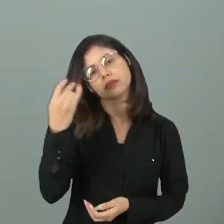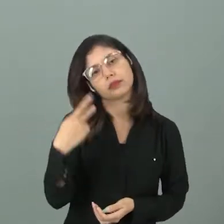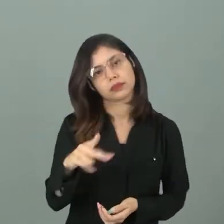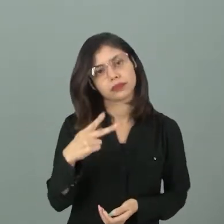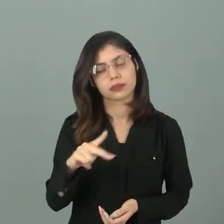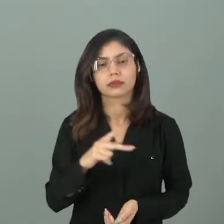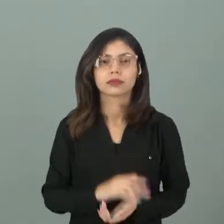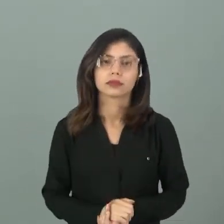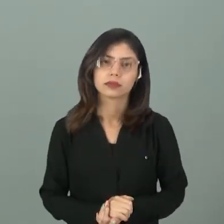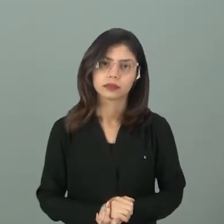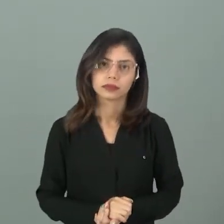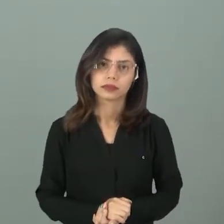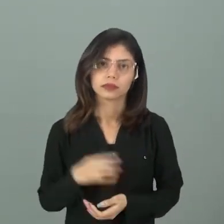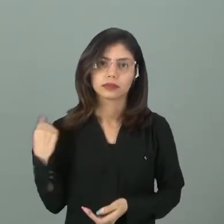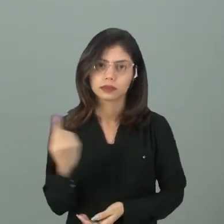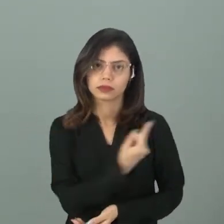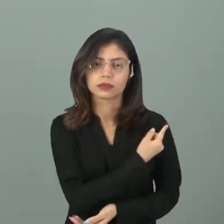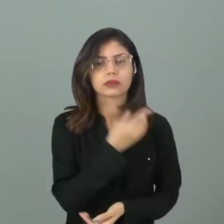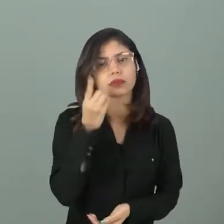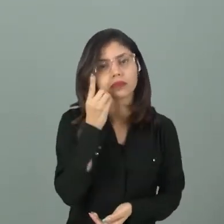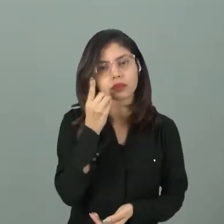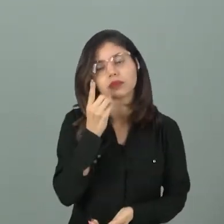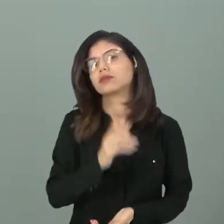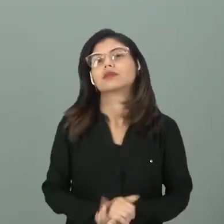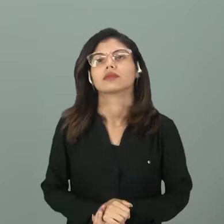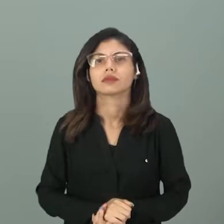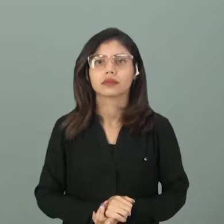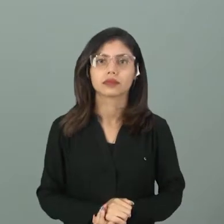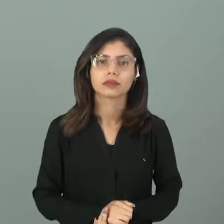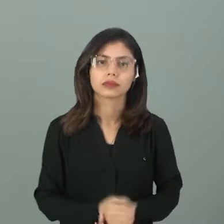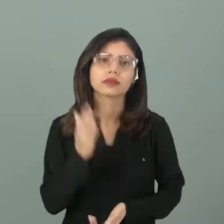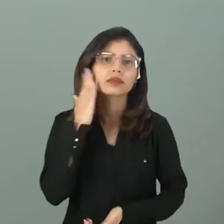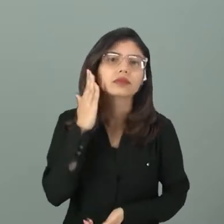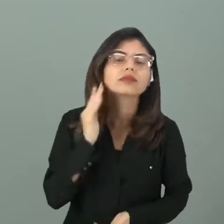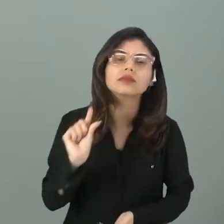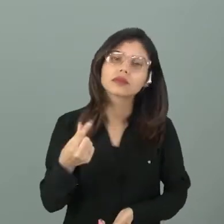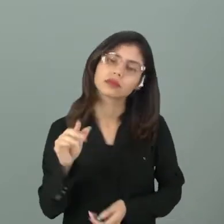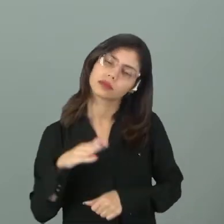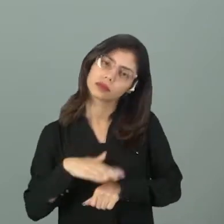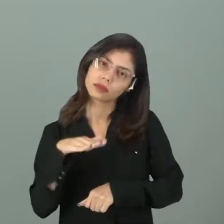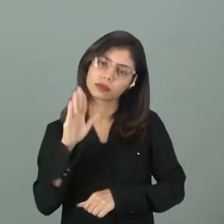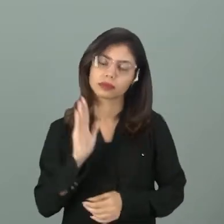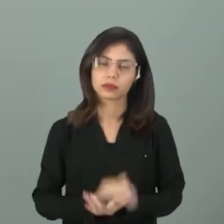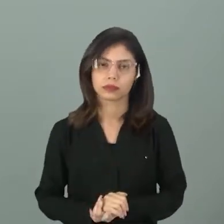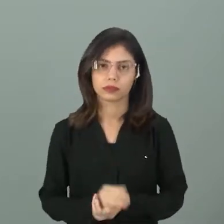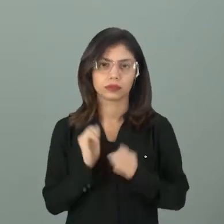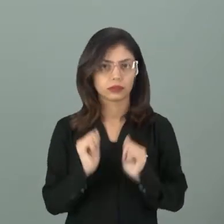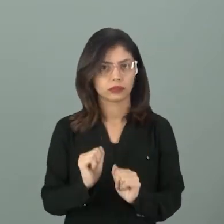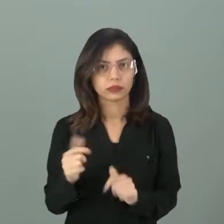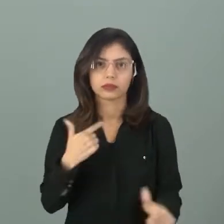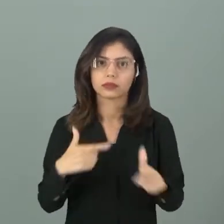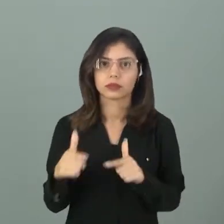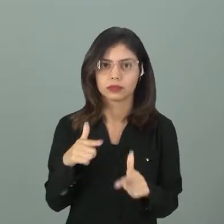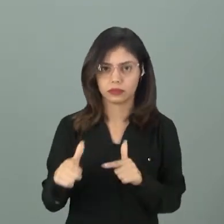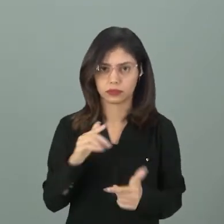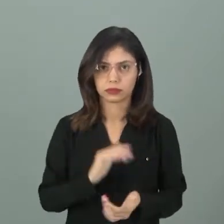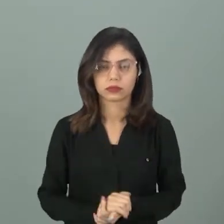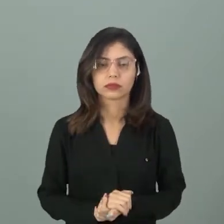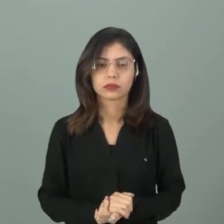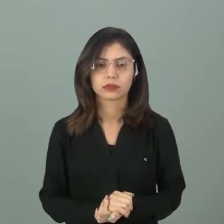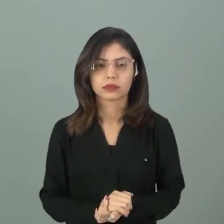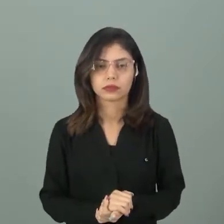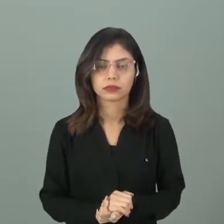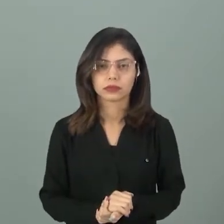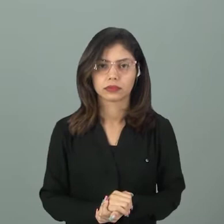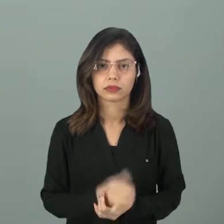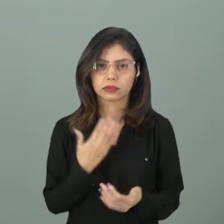dele no nosso dia a dia. Então a gente vai entender um pouco mais sobre esse gênero para a gente poder trabalhar aí na